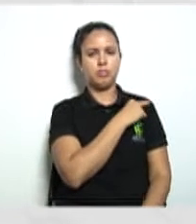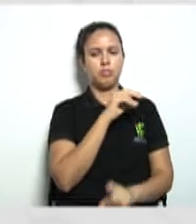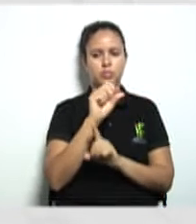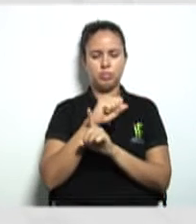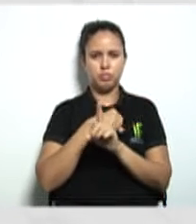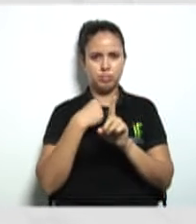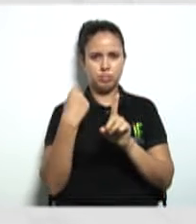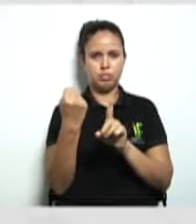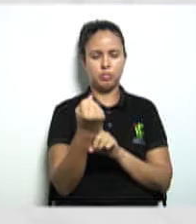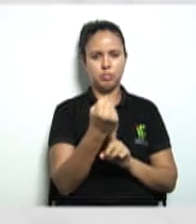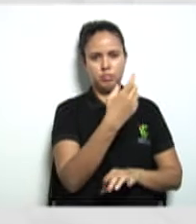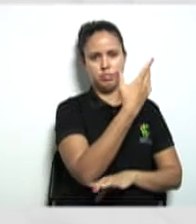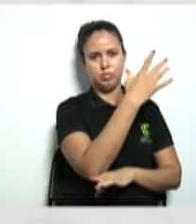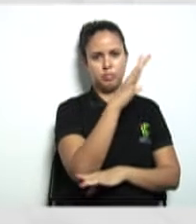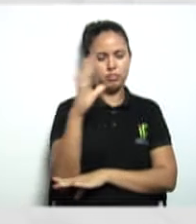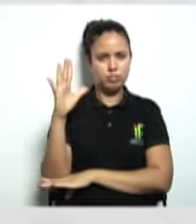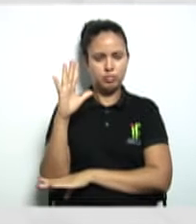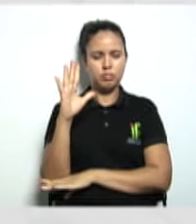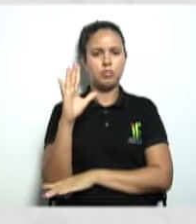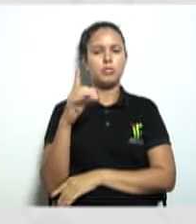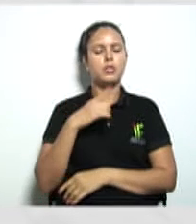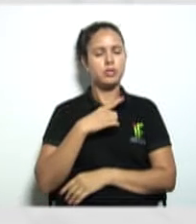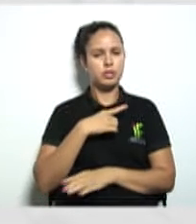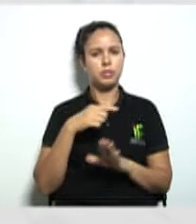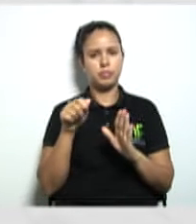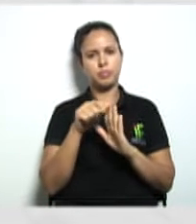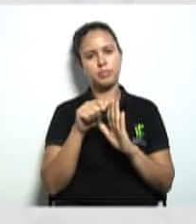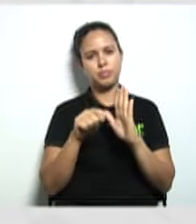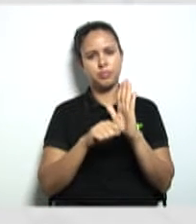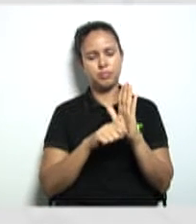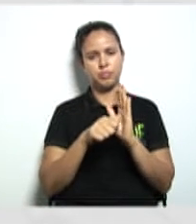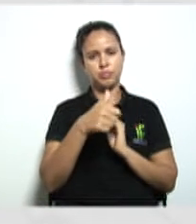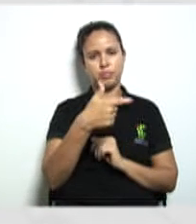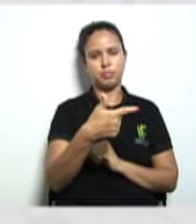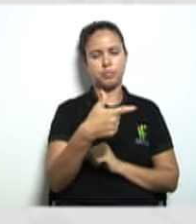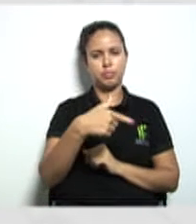socioambiental, previstos aonde? Aqui no artigo